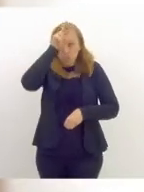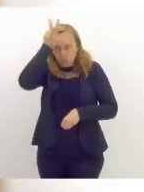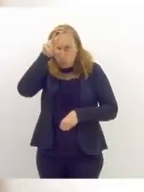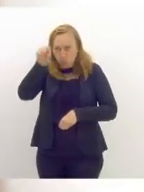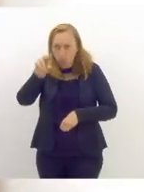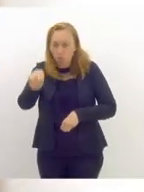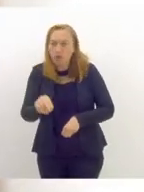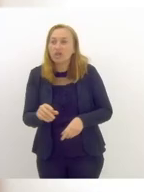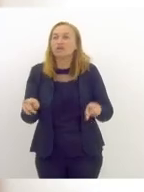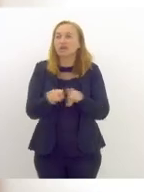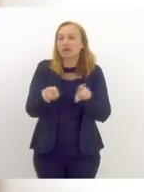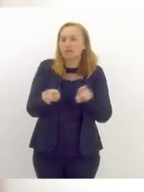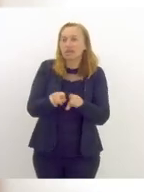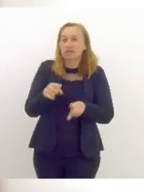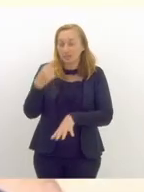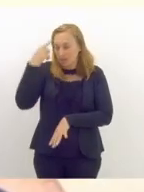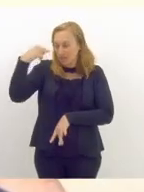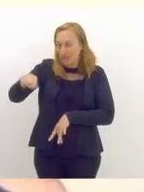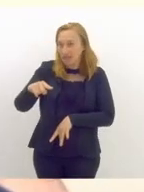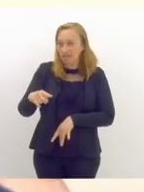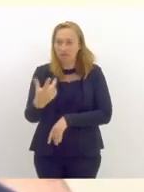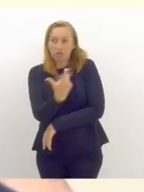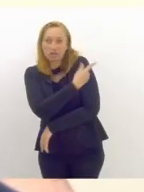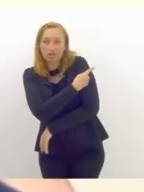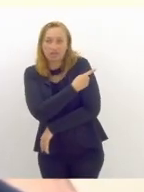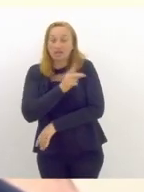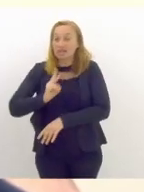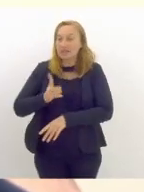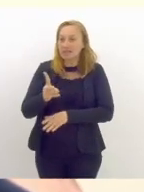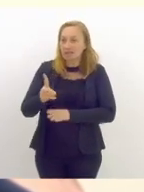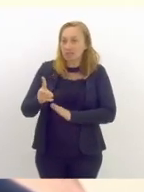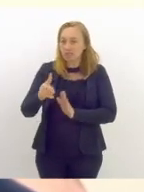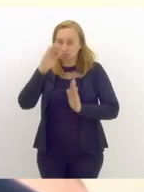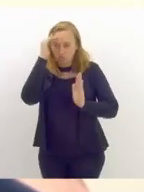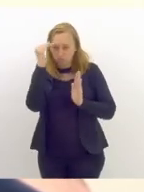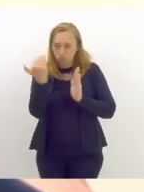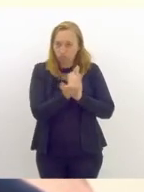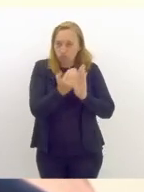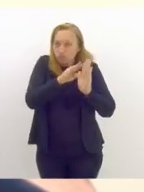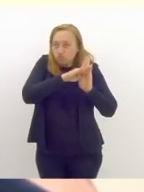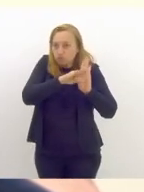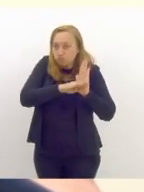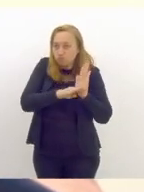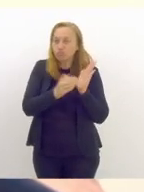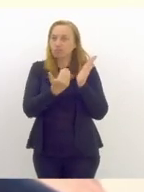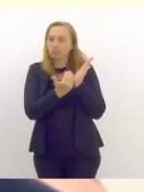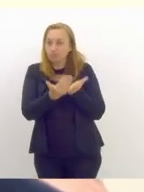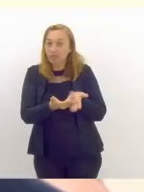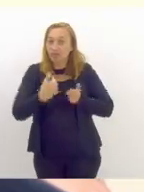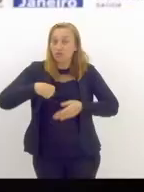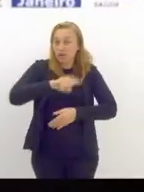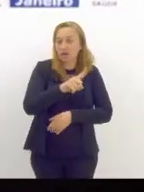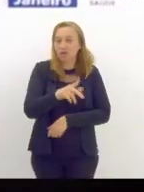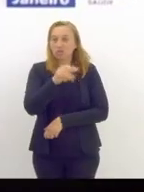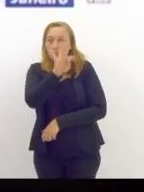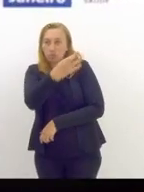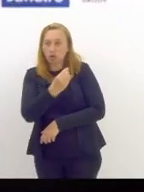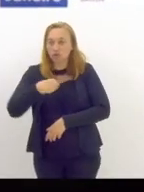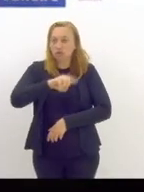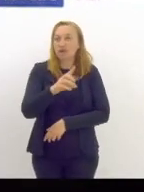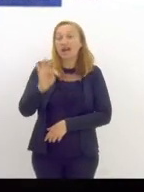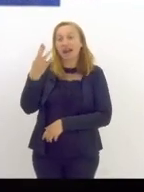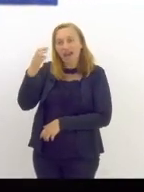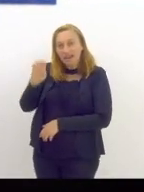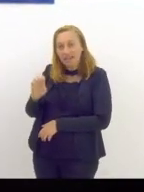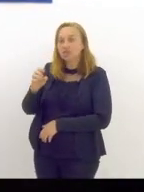que ele tinha mandado vacinar o menino e manter a caderneta sempre em dia. E ele foi lá e levou o filho ao posto. Clarissa já o